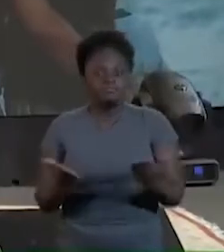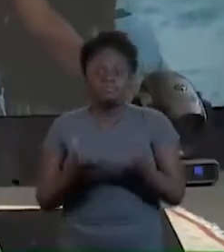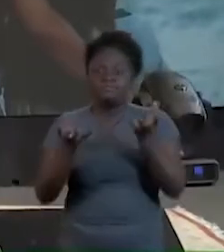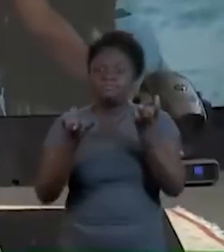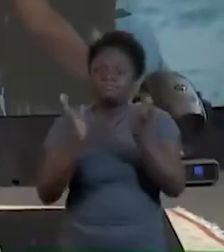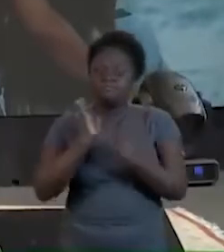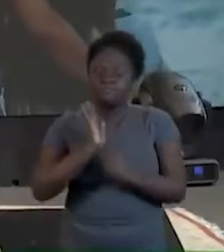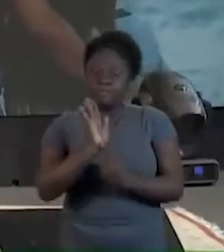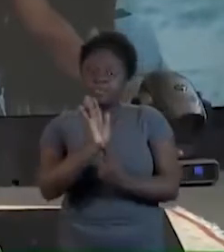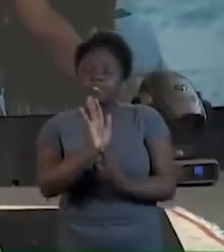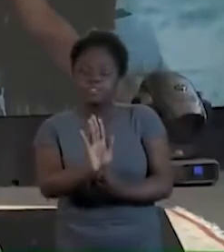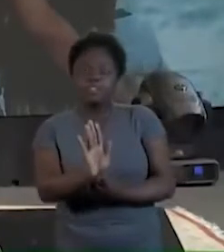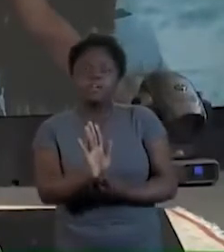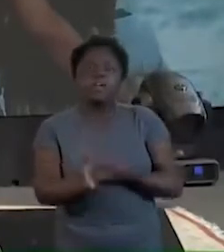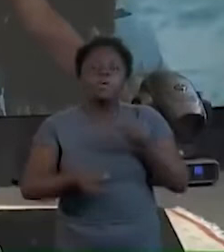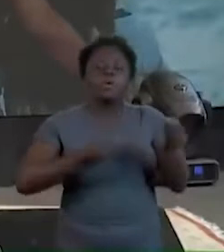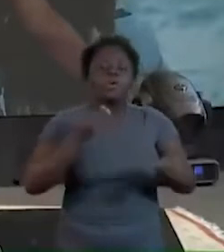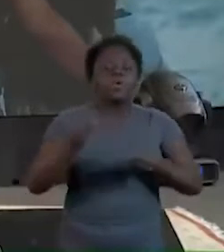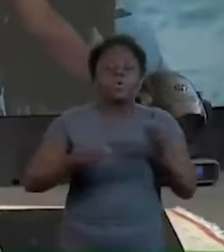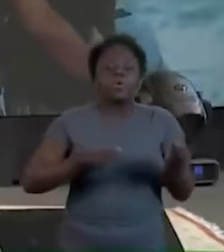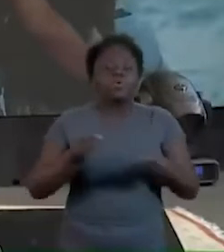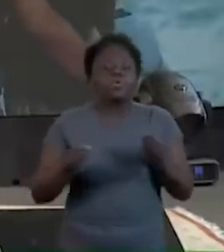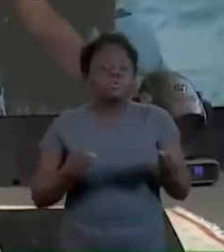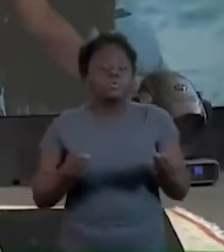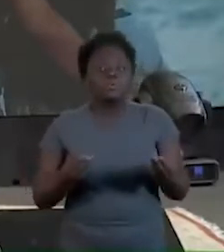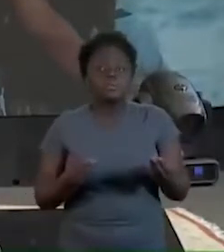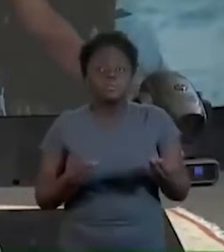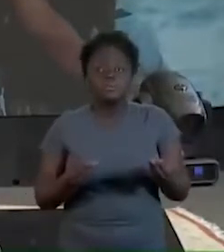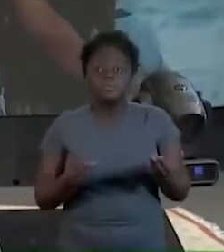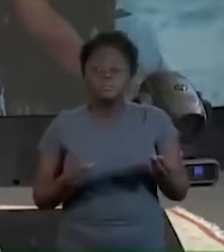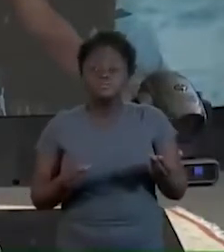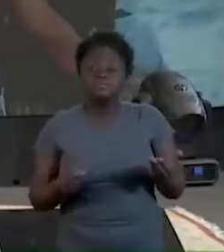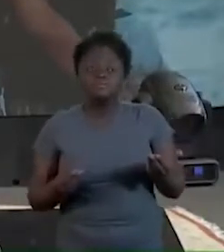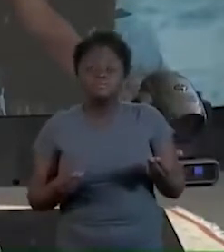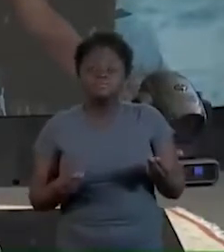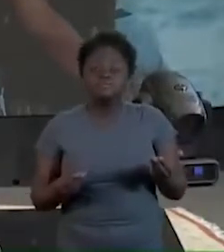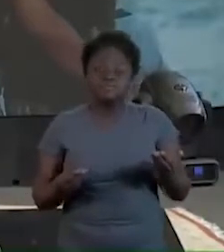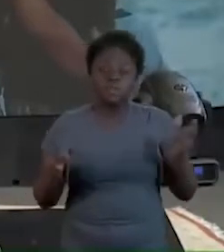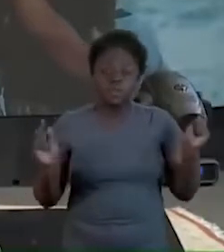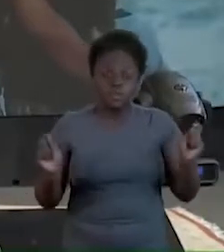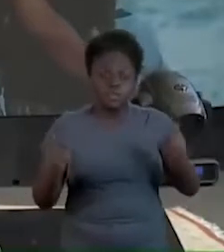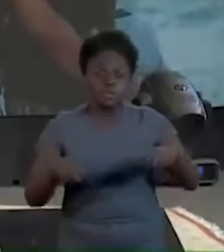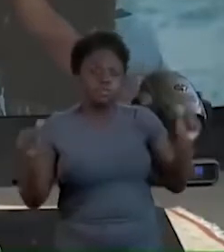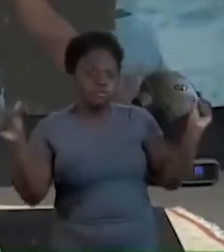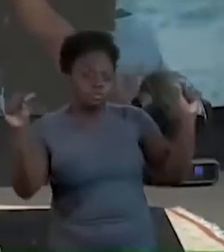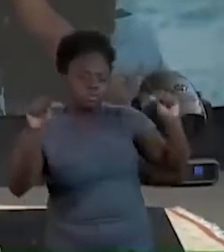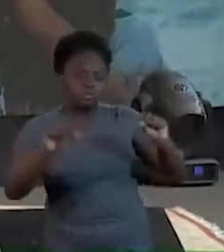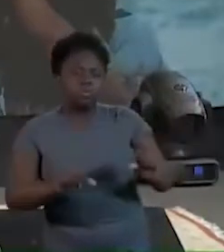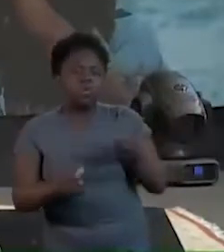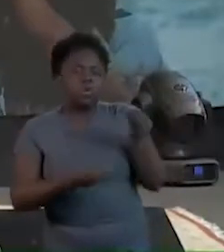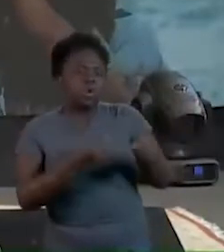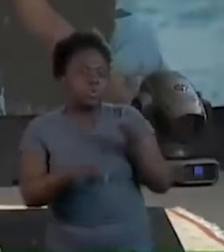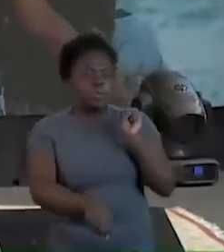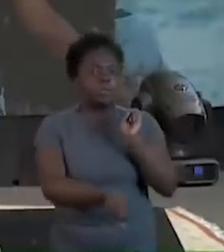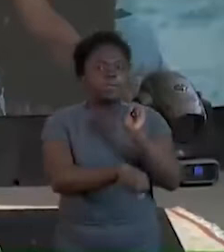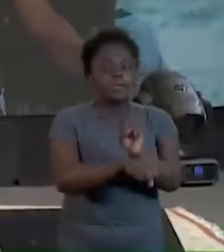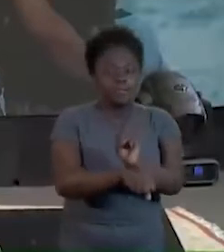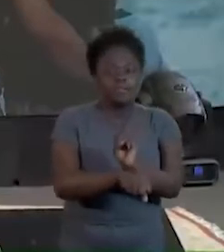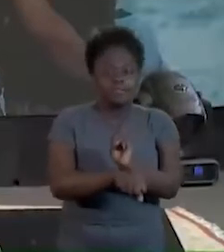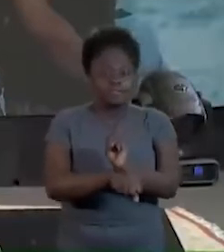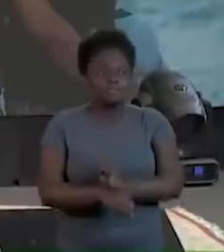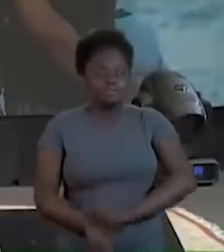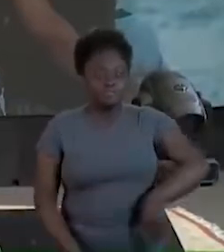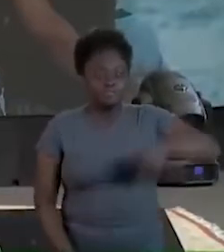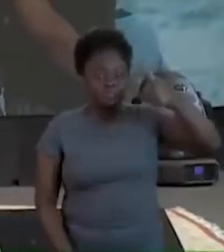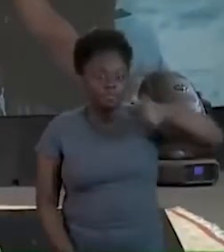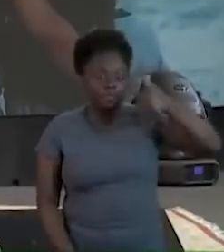quero te mostrar então exatamente como desarmar uma possível tragédia que possa estar querendo vir para o nosso lar. O